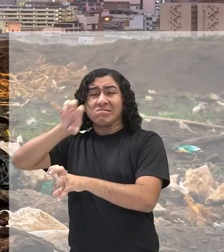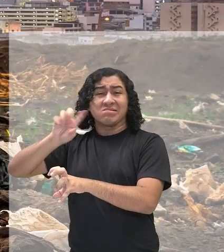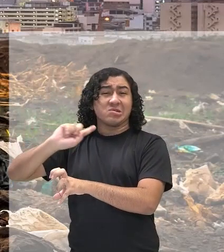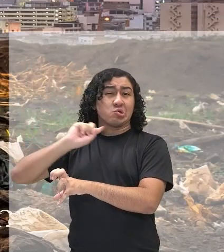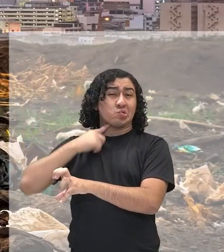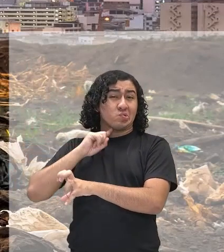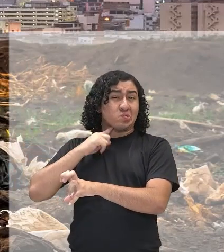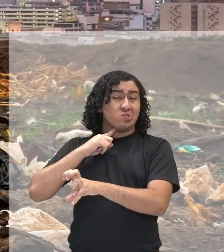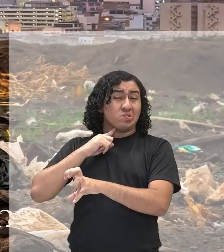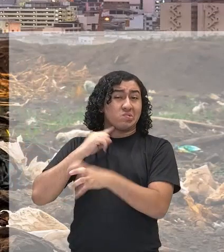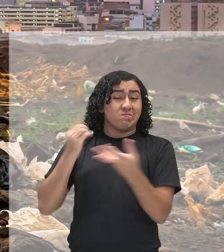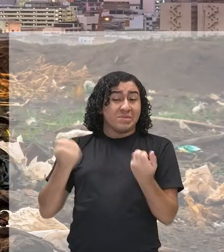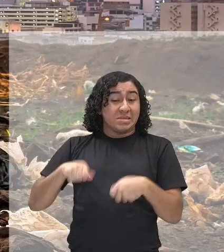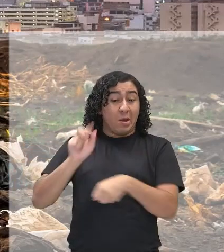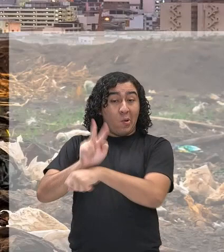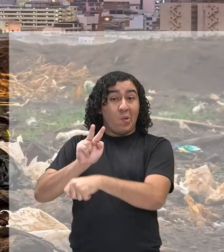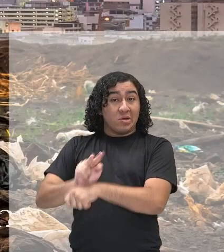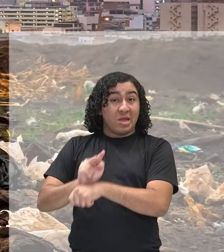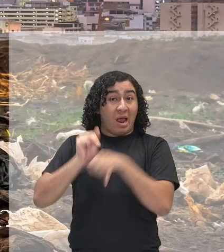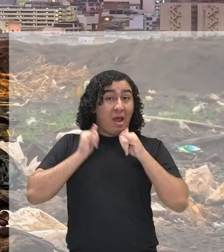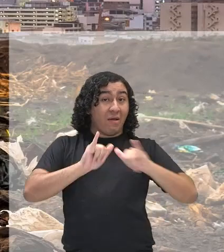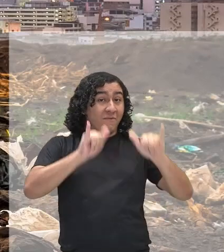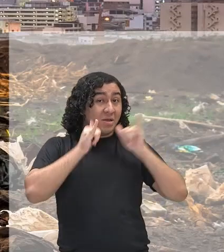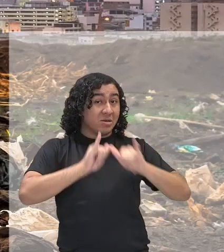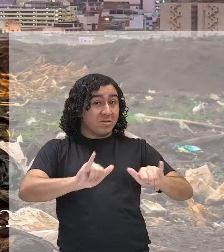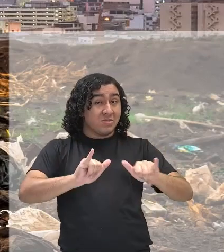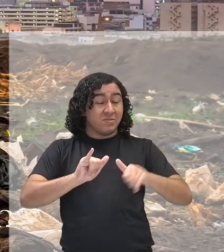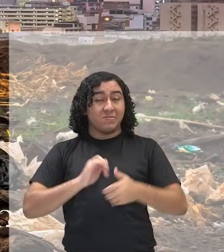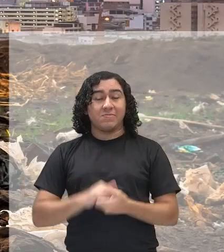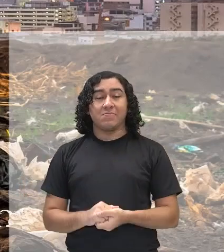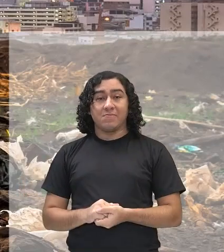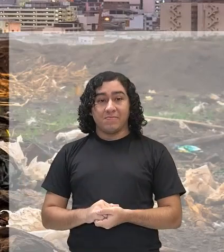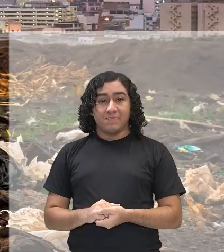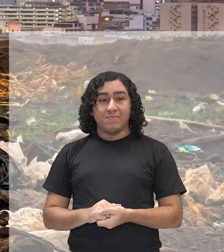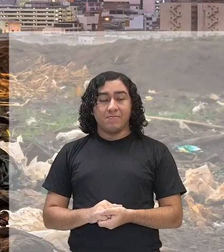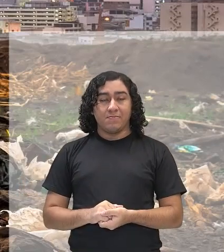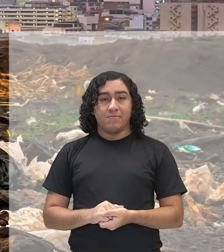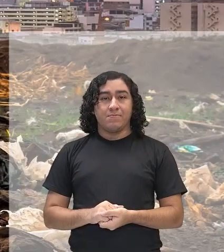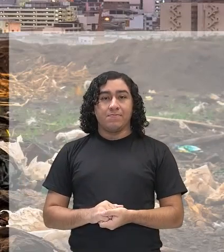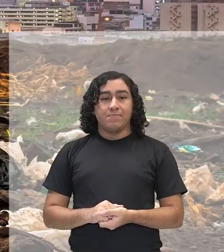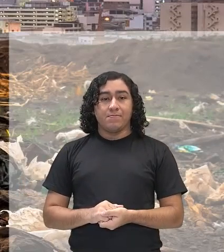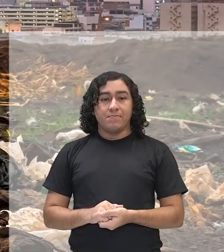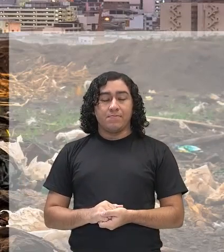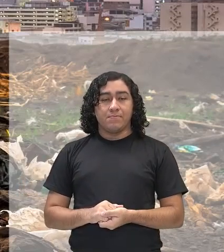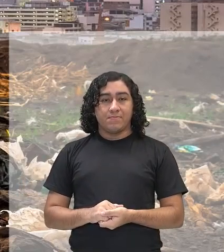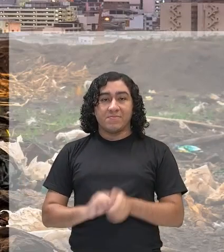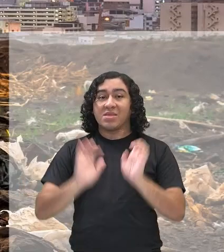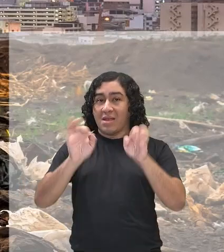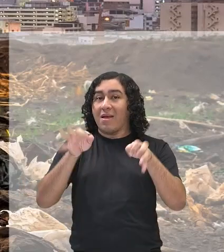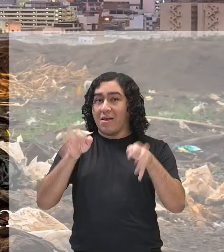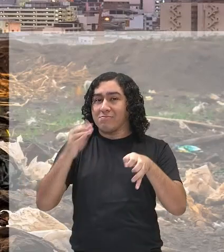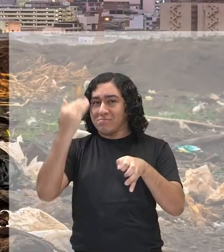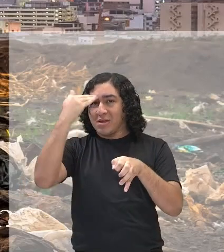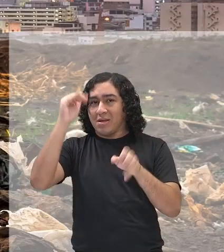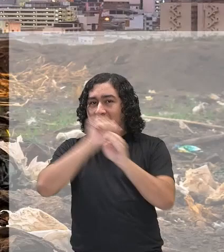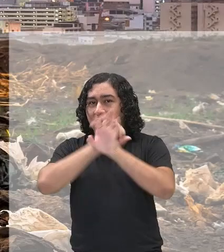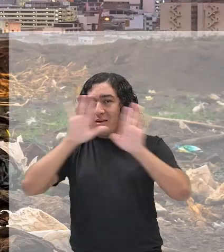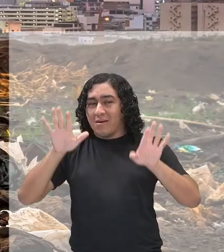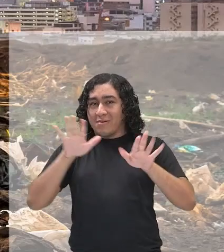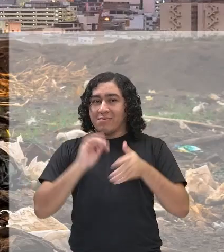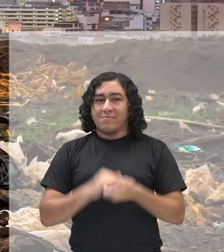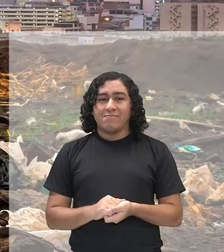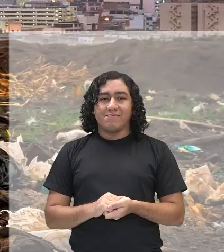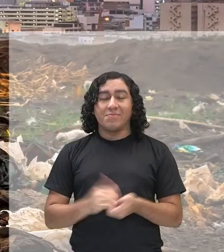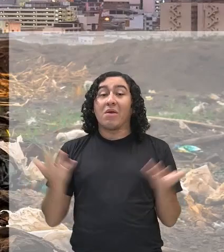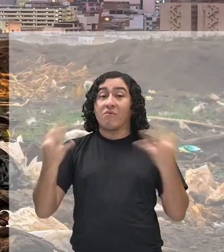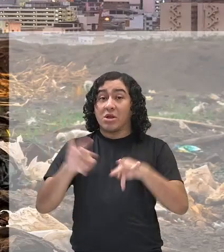cuidar. Alerta, valores, né? Os valores. Certo? Estão entendendo? E para a gente